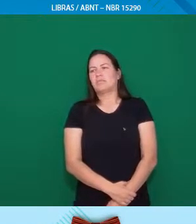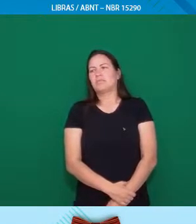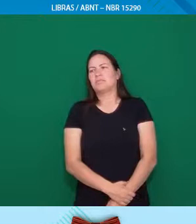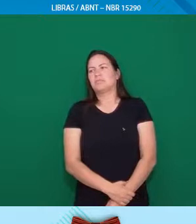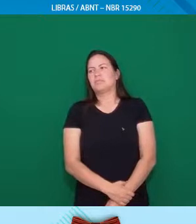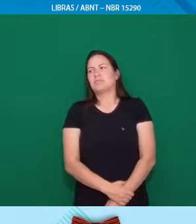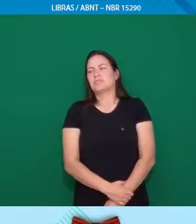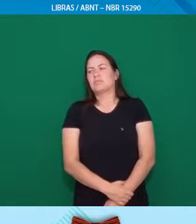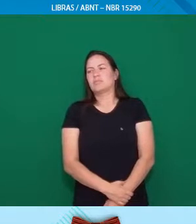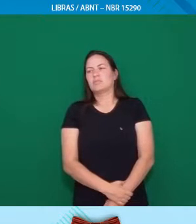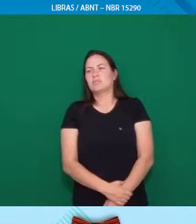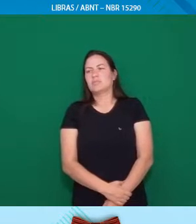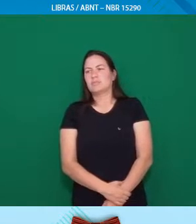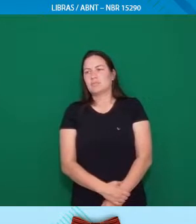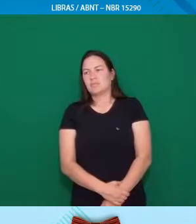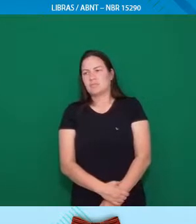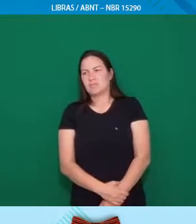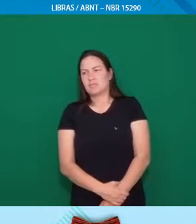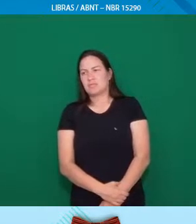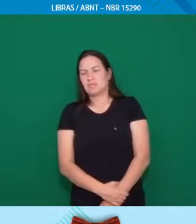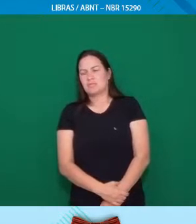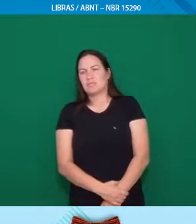E aí